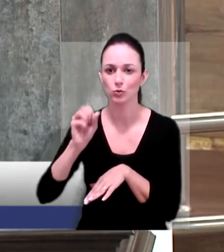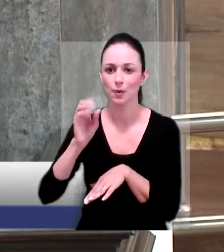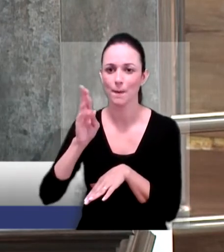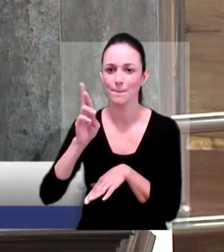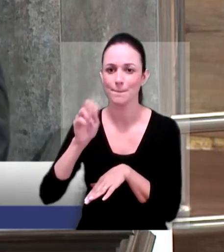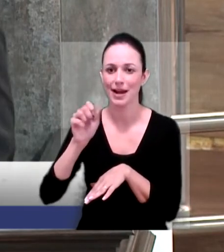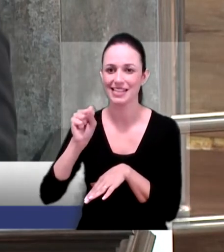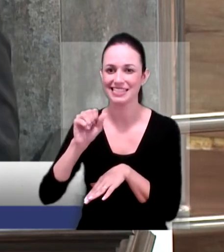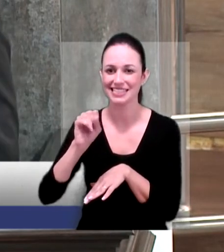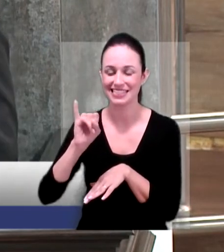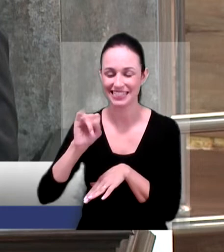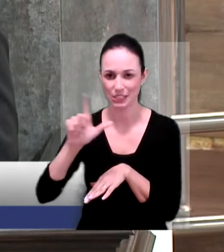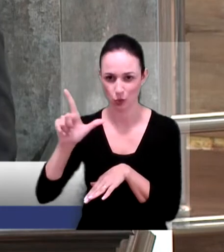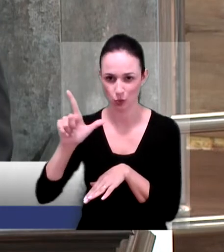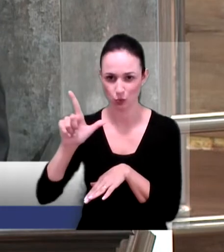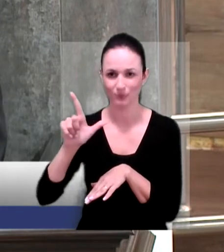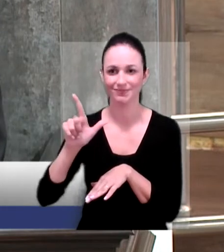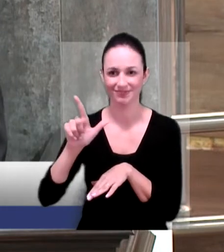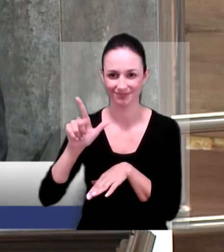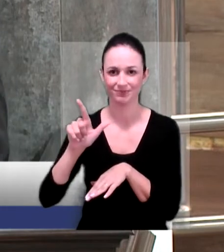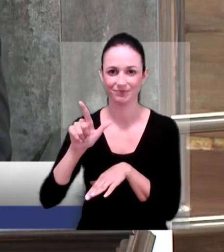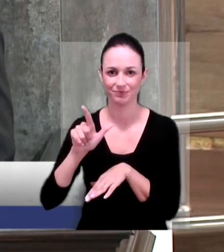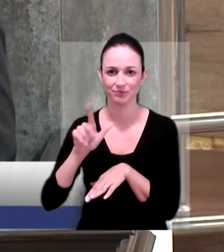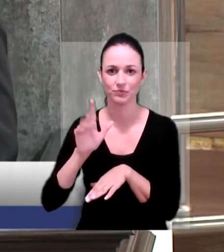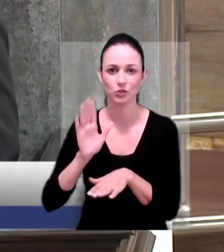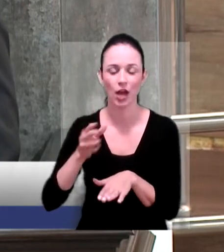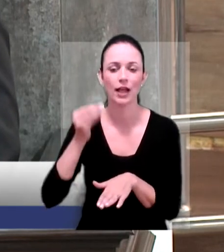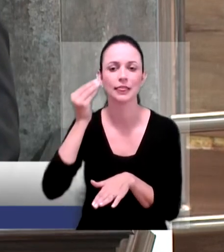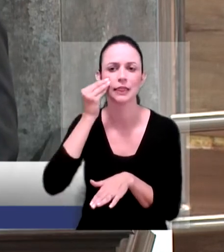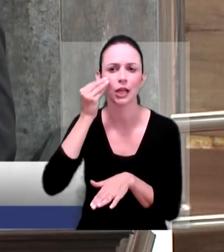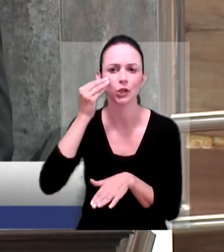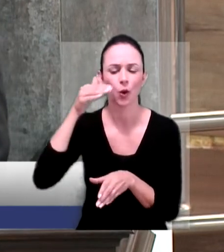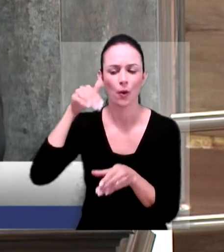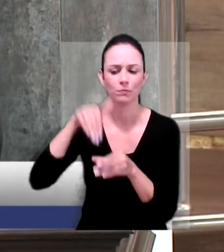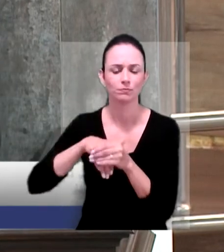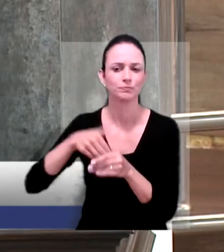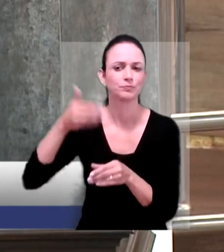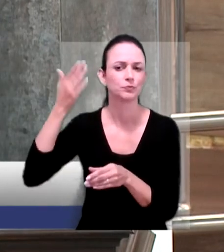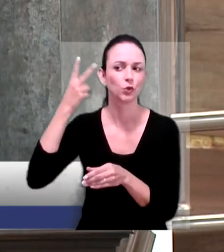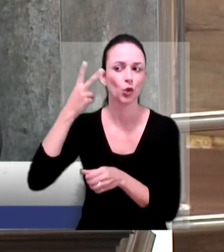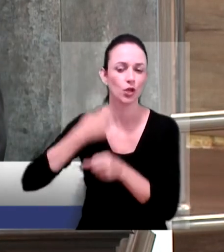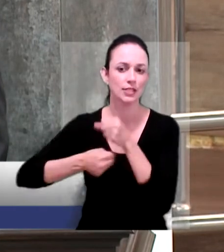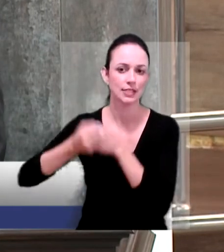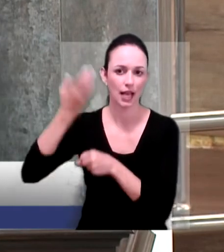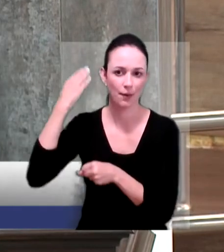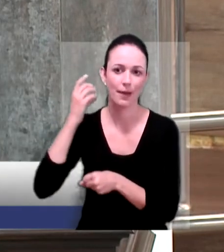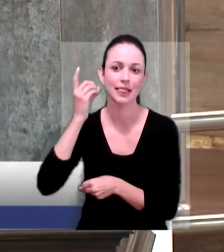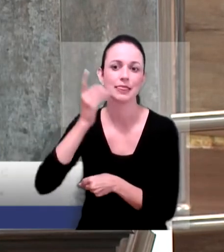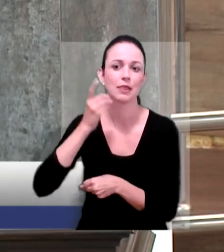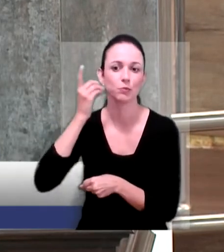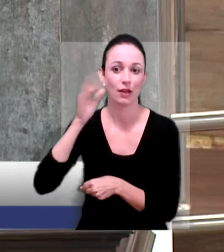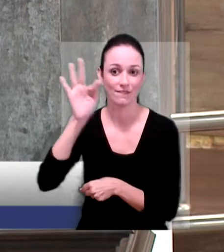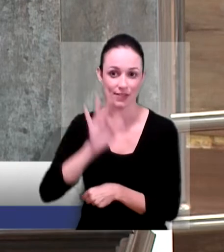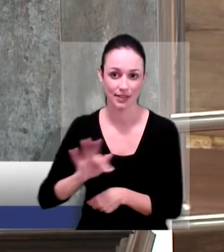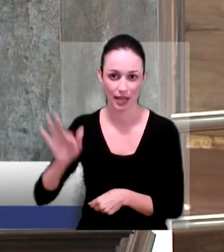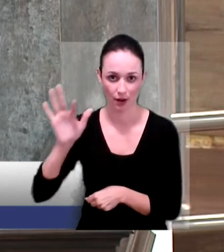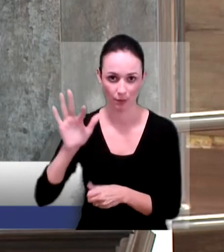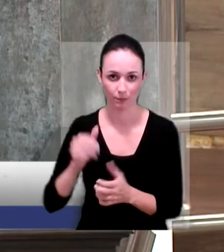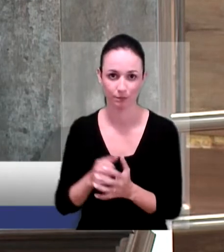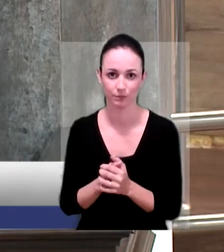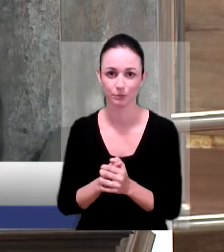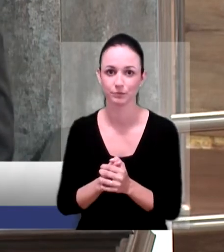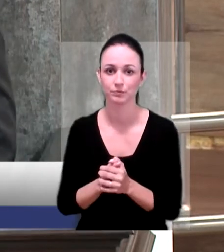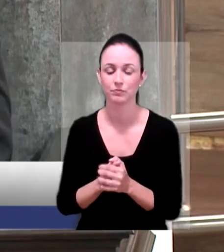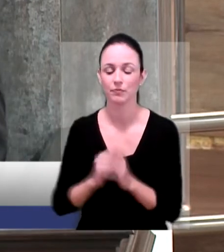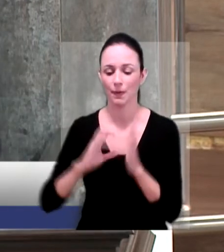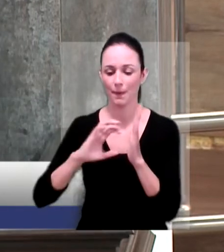tentou a política há 2 anos atrás como candidato a deputado federal. Pelo partido PSL,